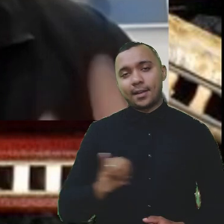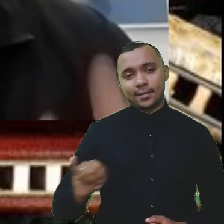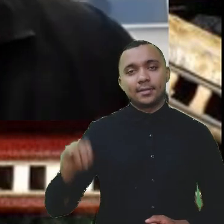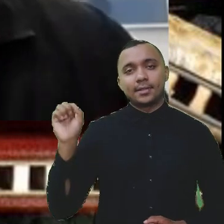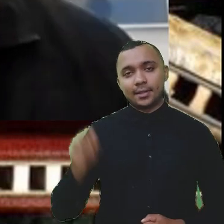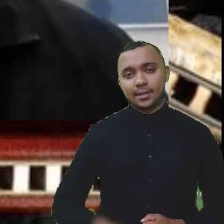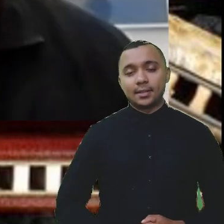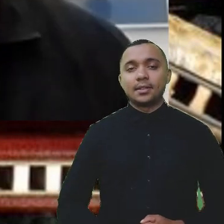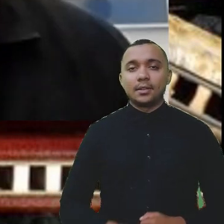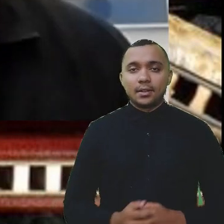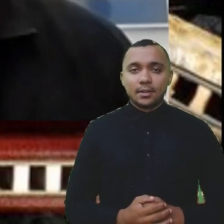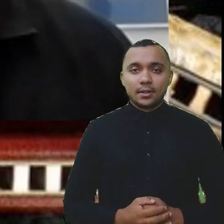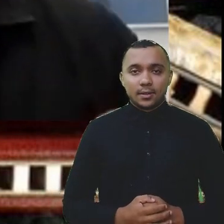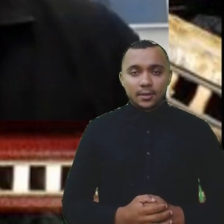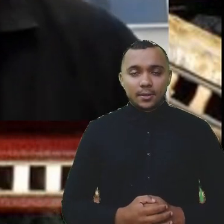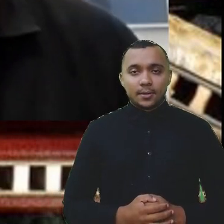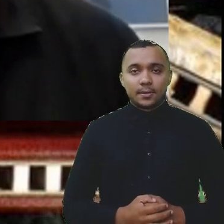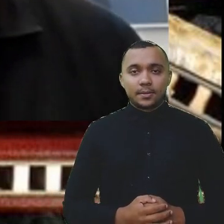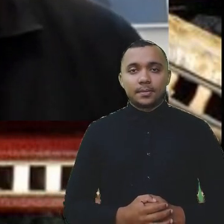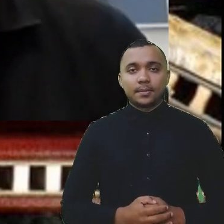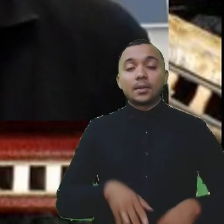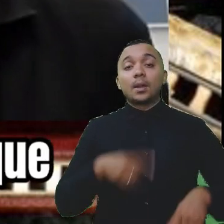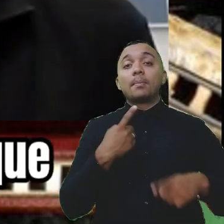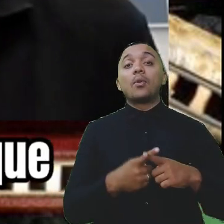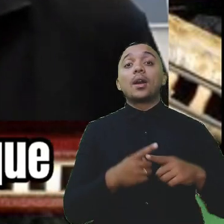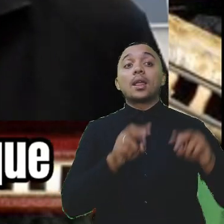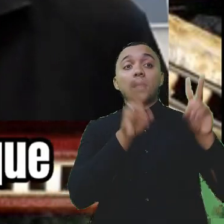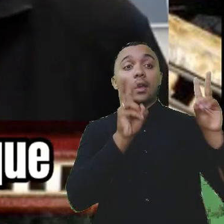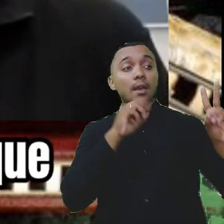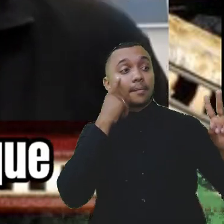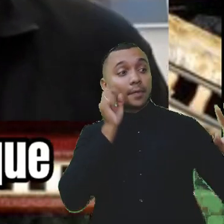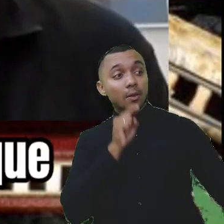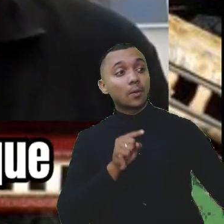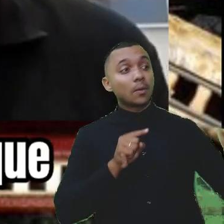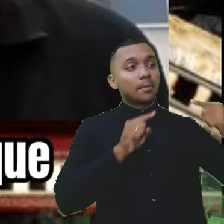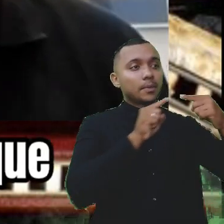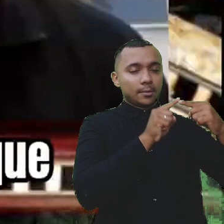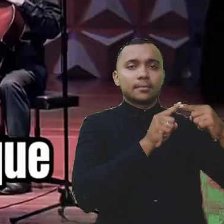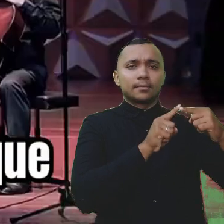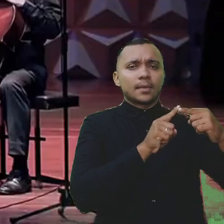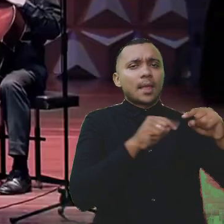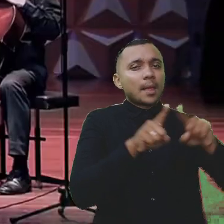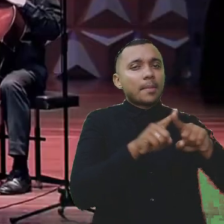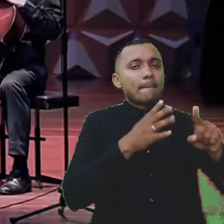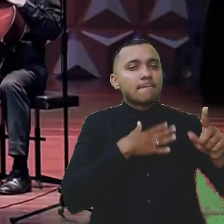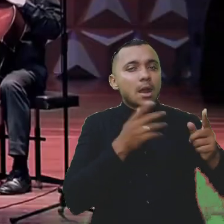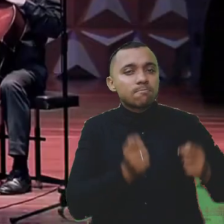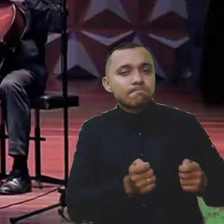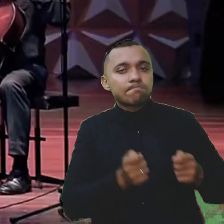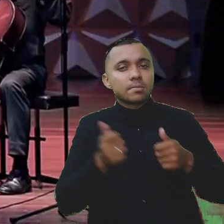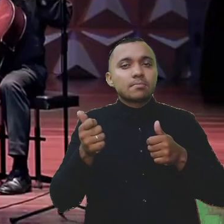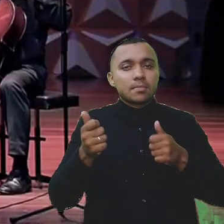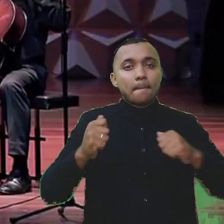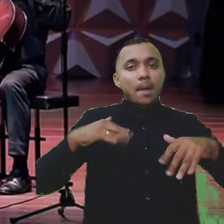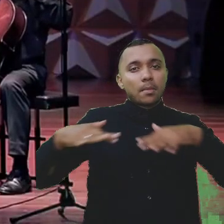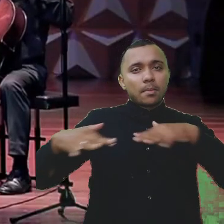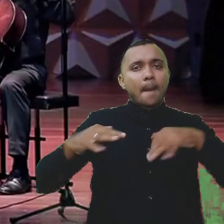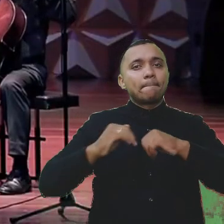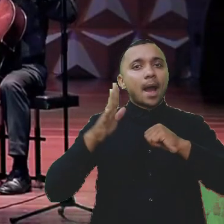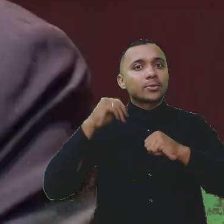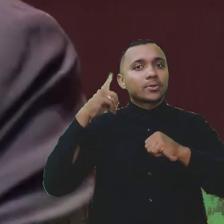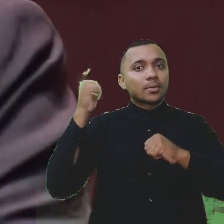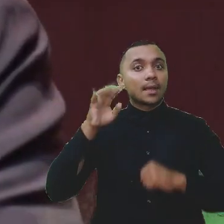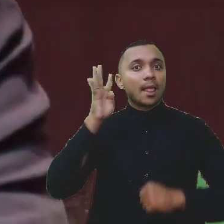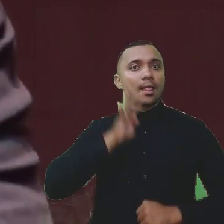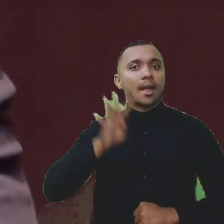É só mais a disposição do tema com um pouquinho mais de andamento, para que fique um pouquinho mais ritmo. É a